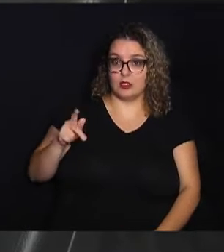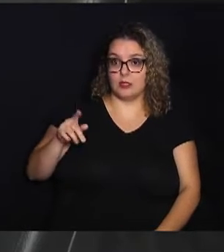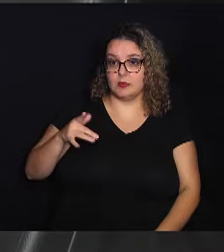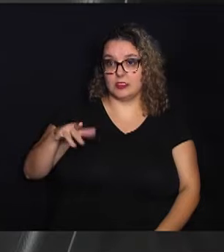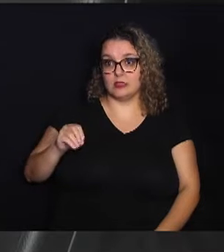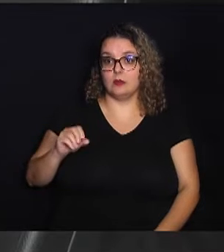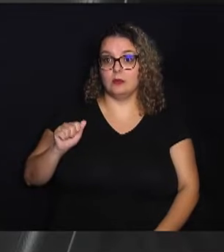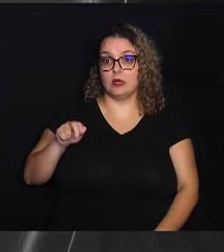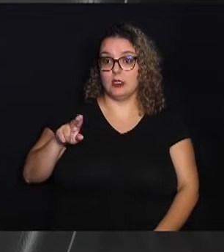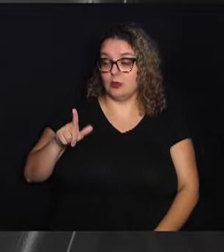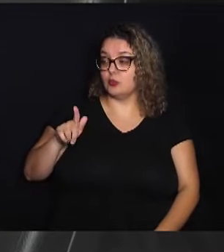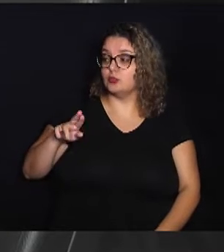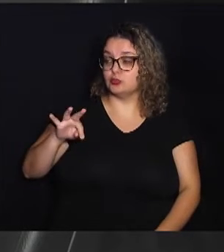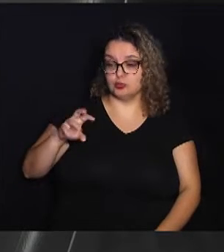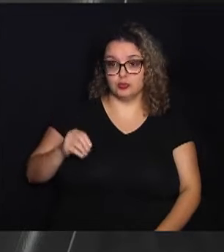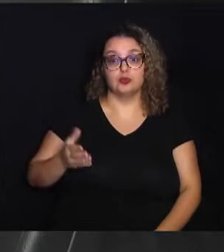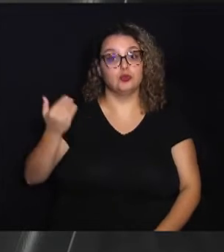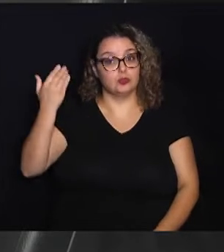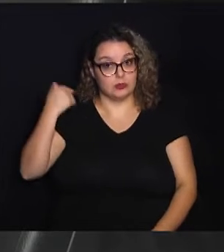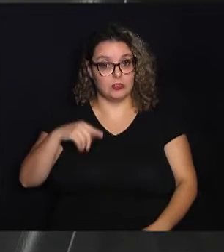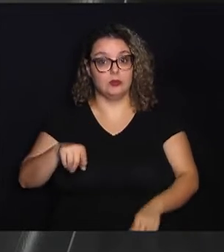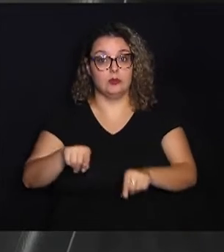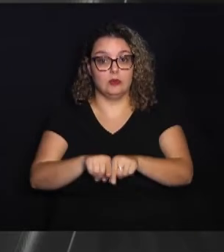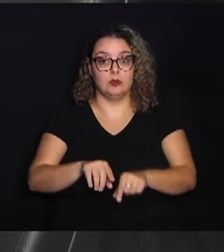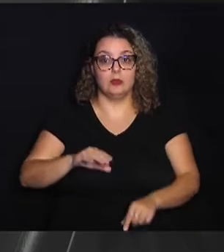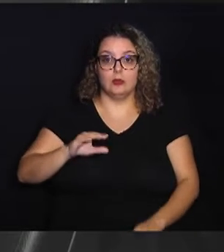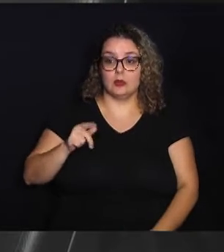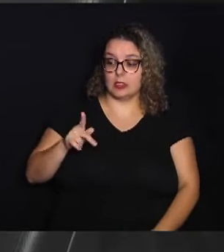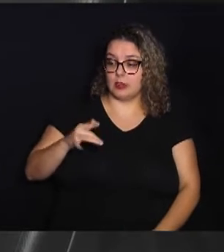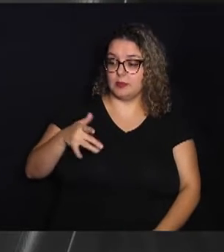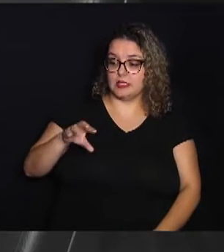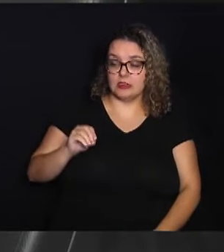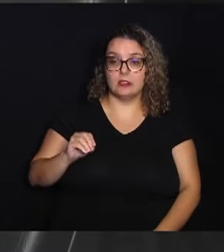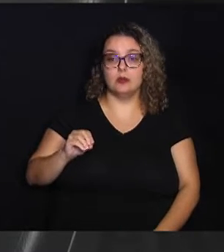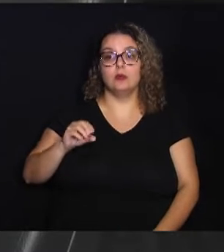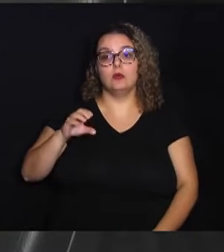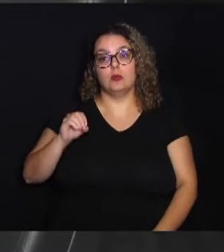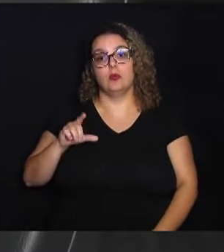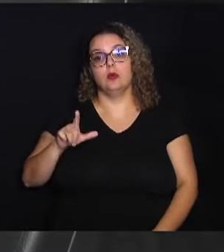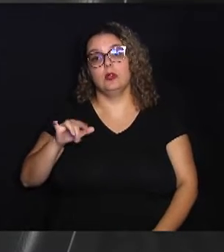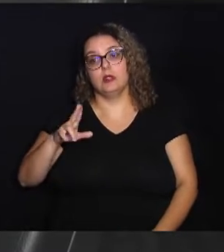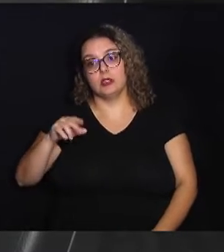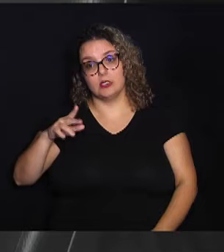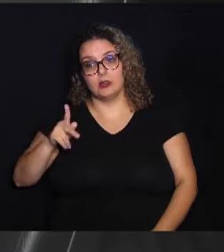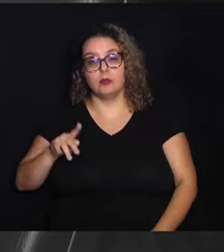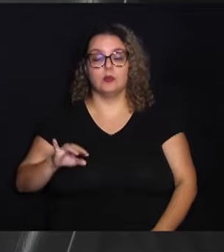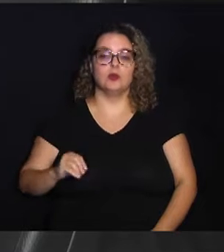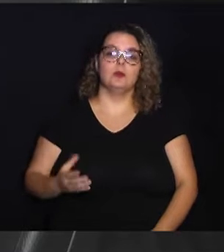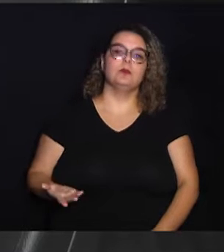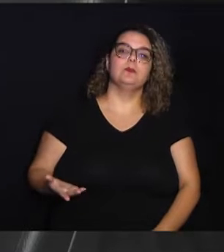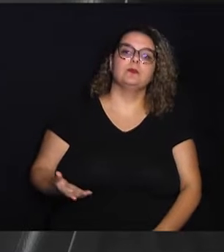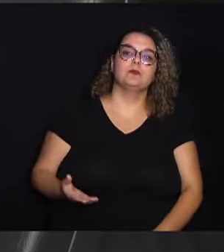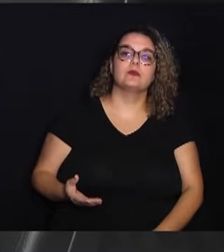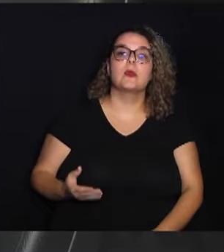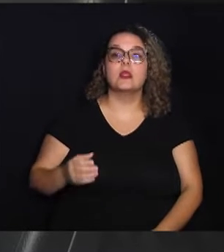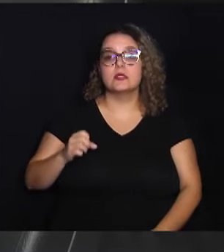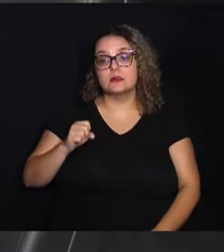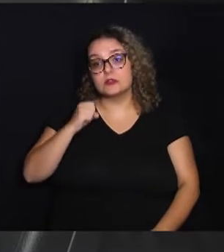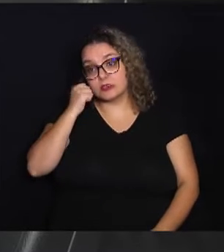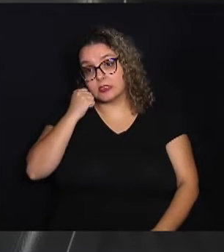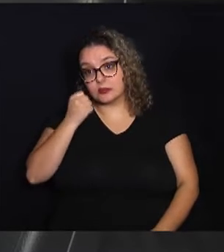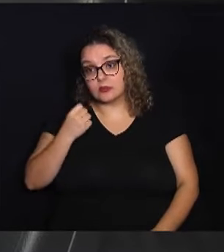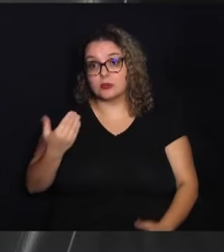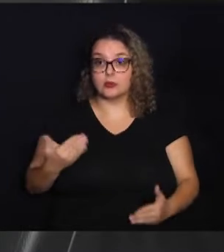Augusto, também na época o capitão Olímpio, depois Major Olímpio, senador, e que hoje faz muita falta. Eles